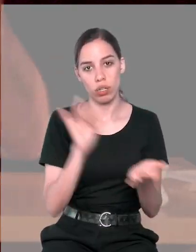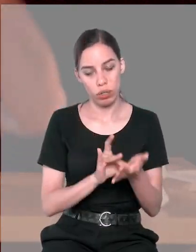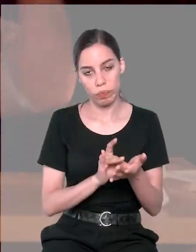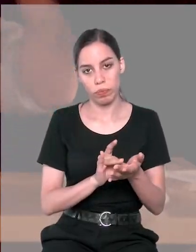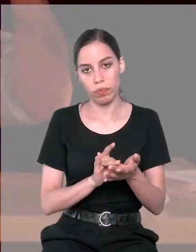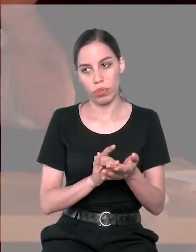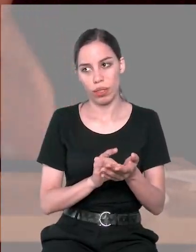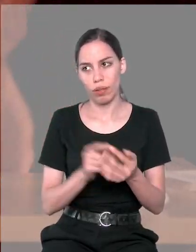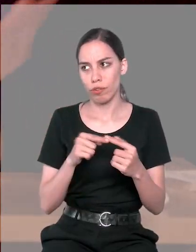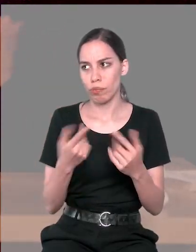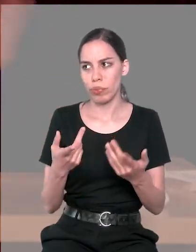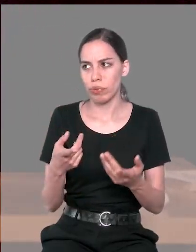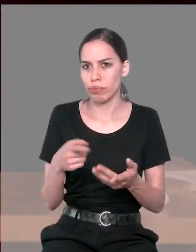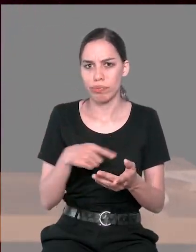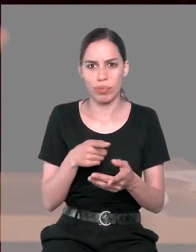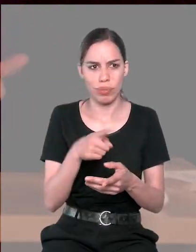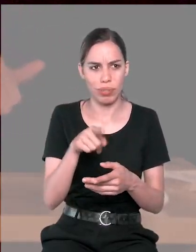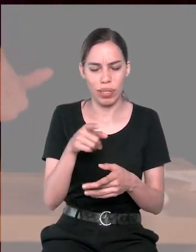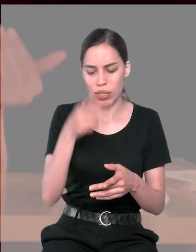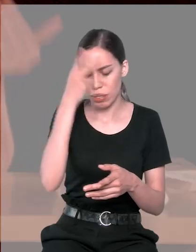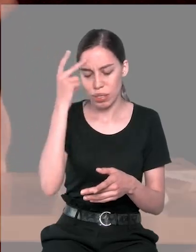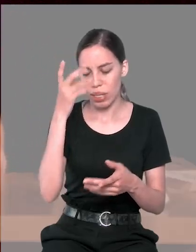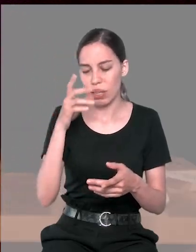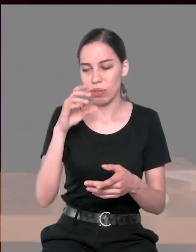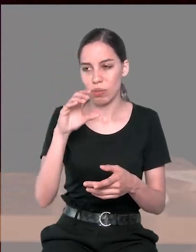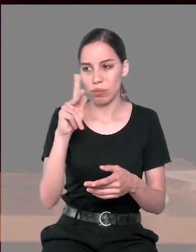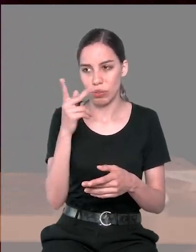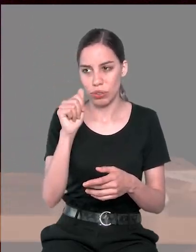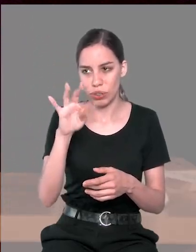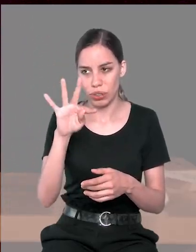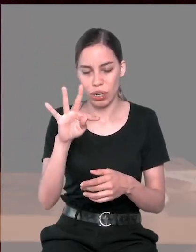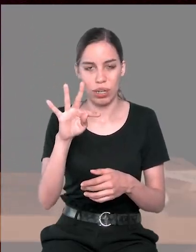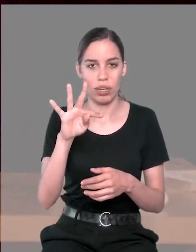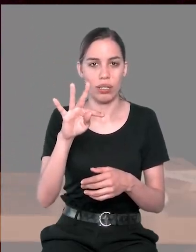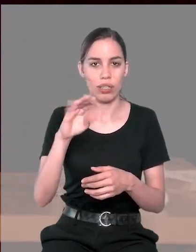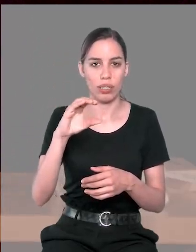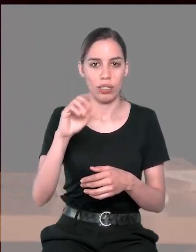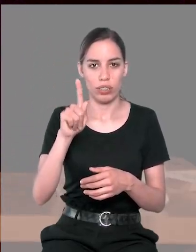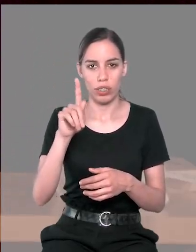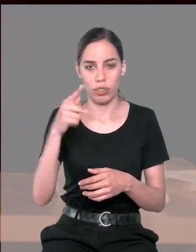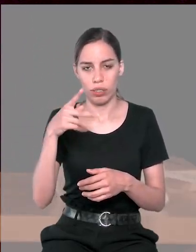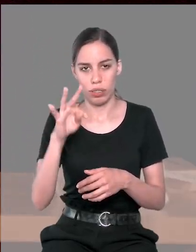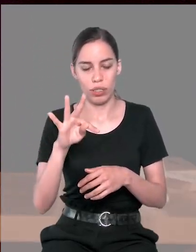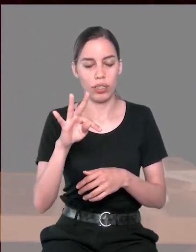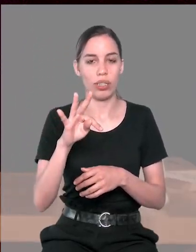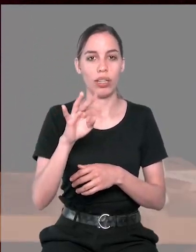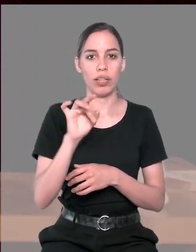assusta nesse tal de ChatGPT lá, que só produz Pinóquio, né? O que me assusta nele é